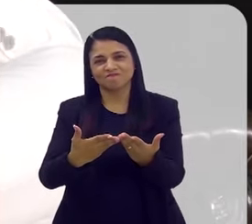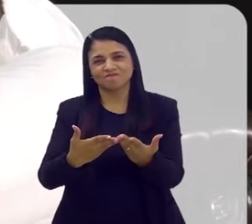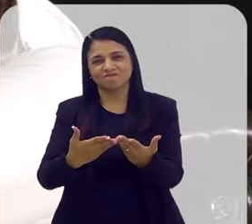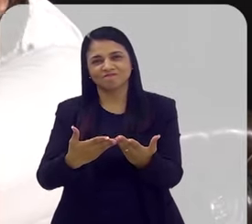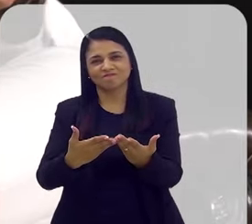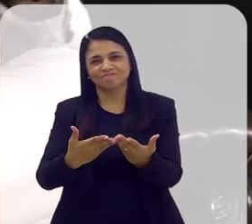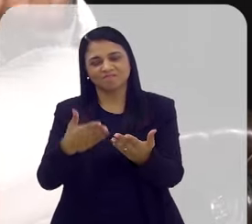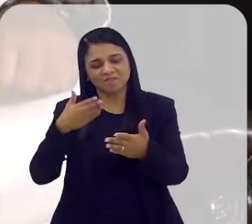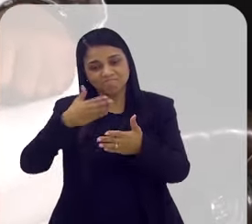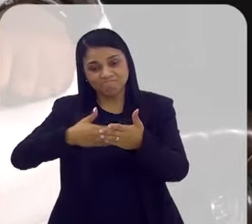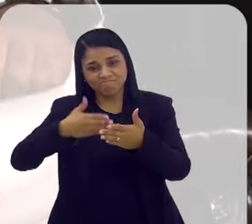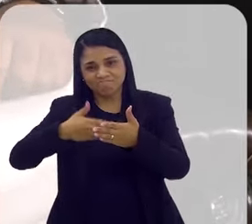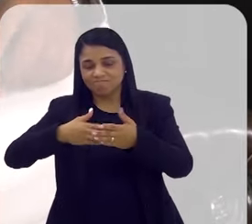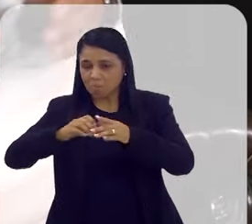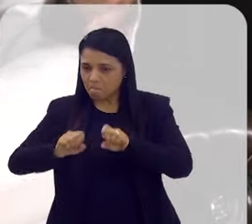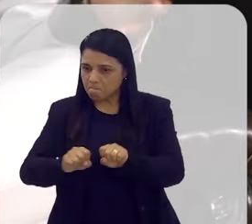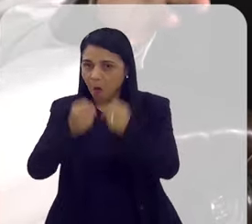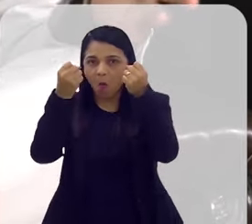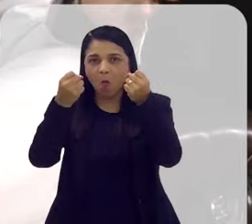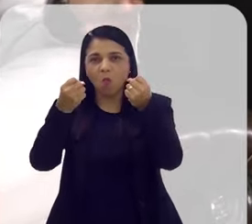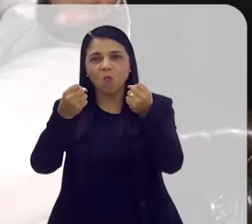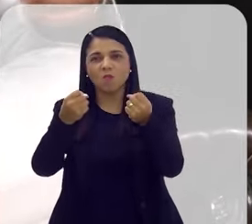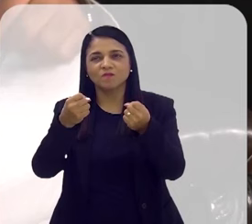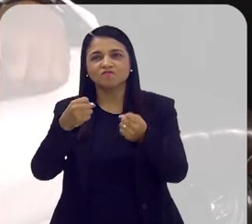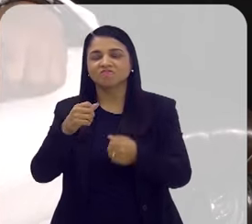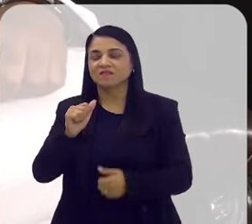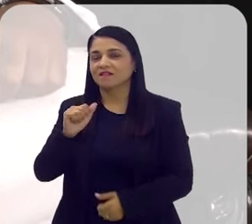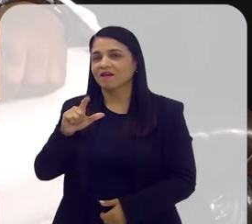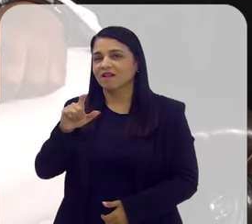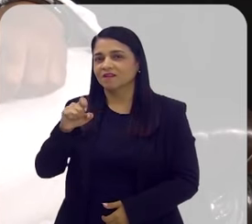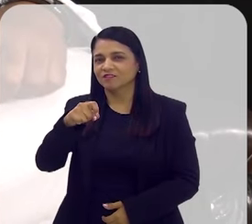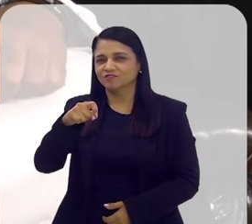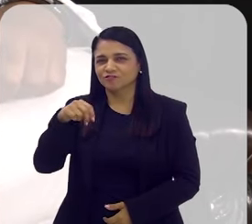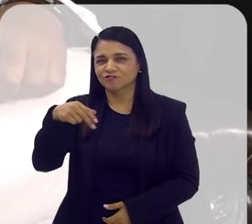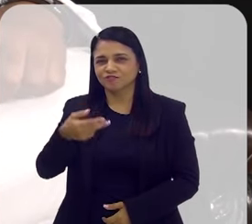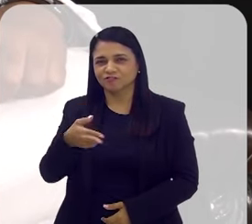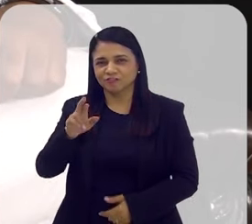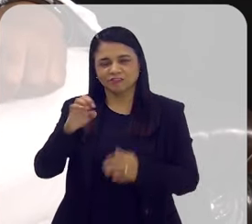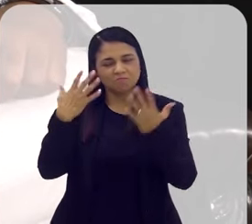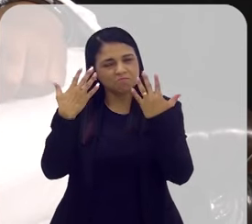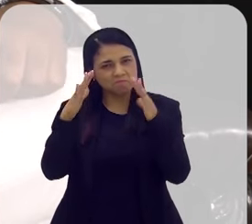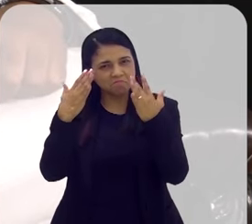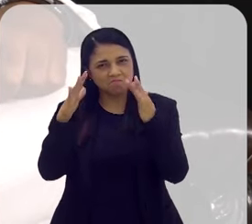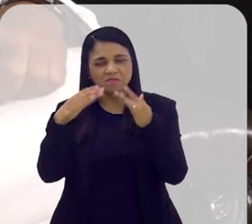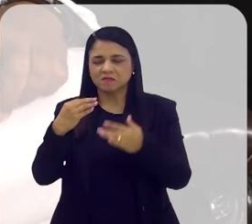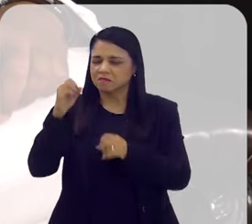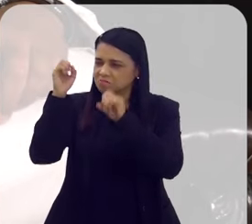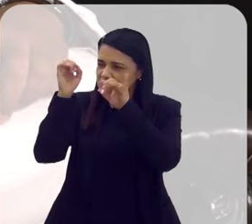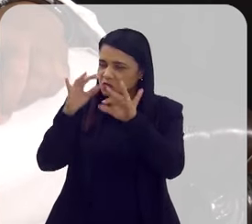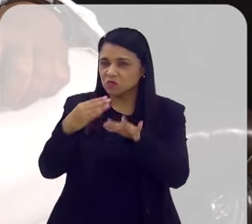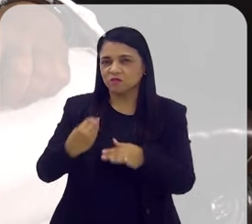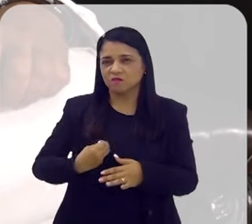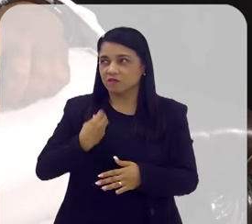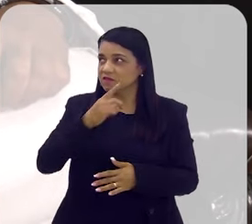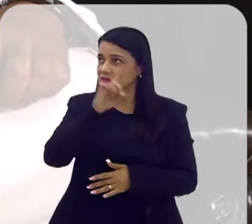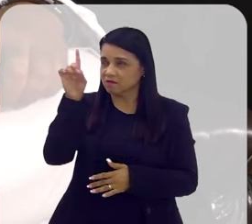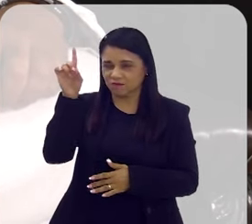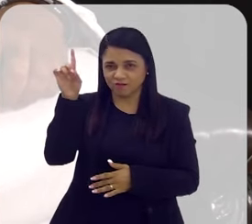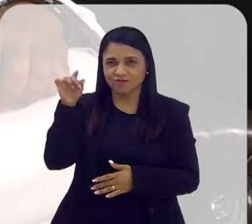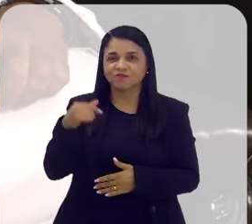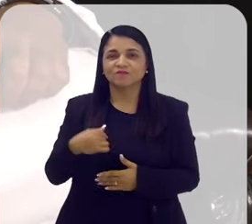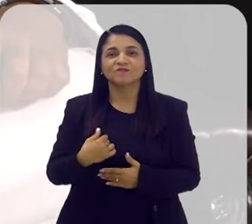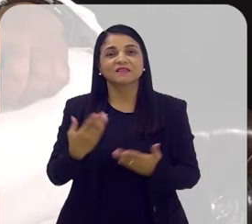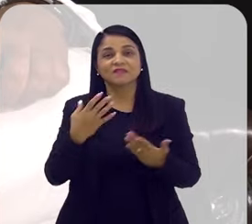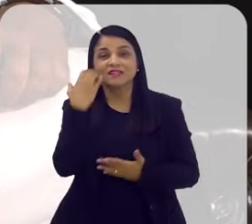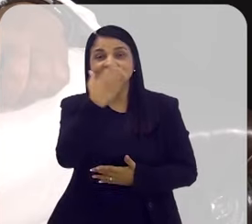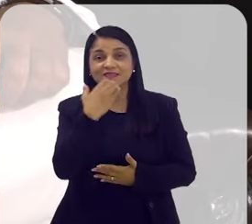processo do avançar e de romper barreiras, né? É verdade, verdade. Alexandre, está de parabéns, que Deus abençoe muito sua vida. Eu quero